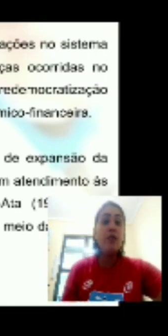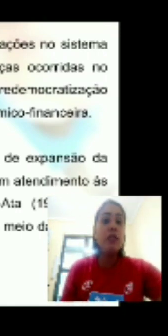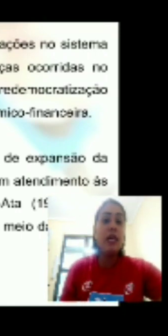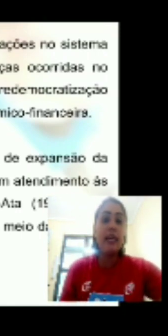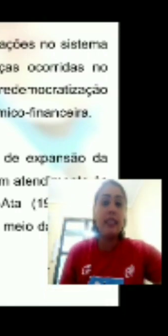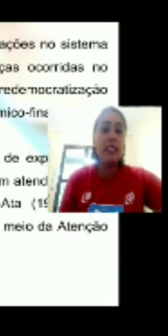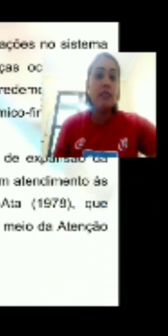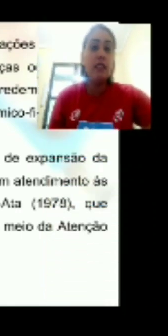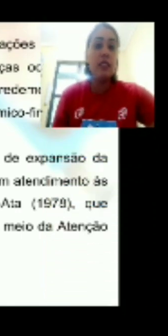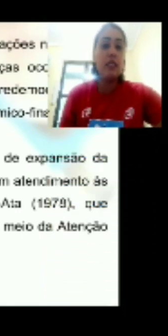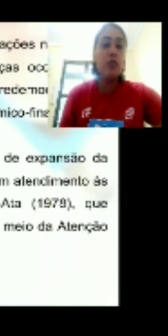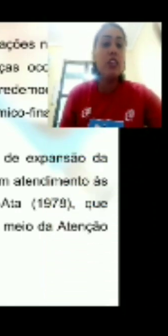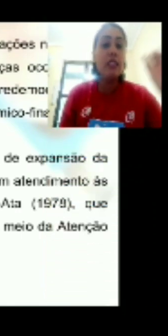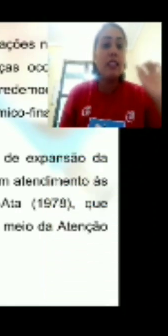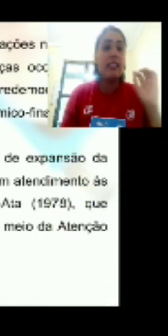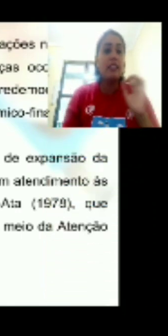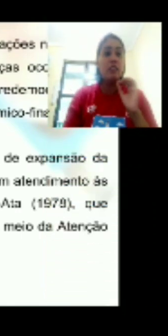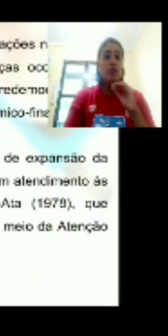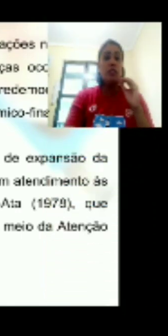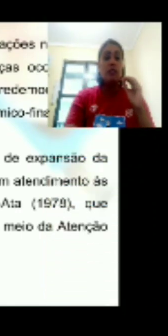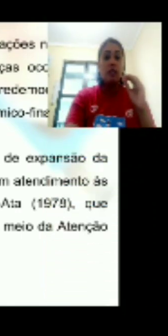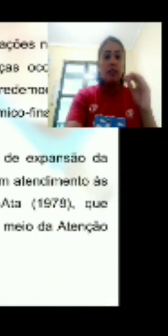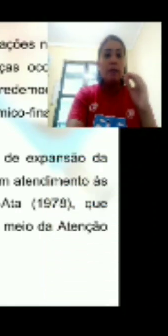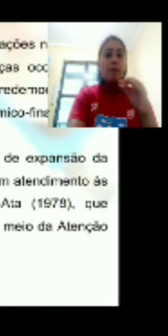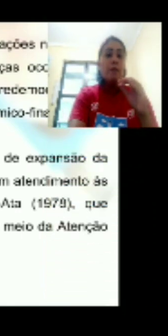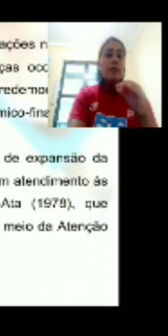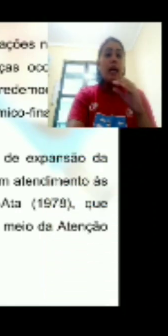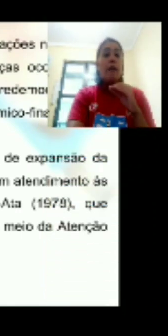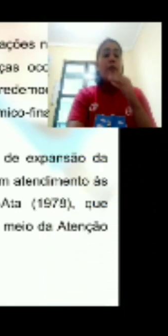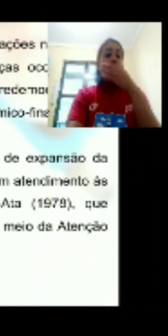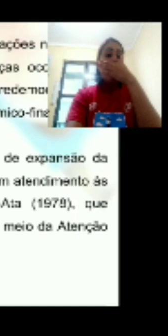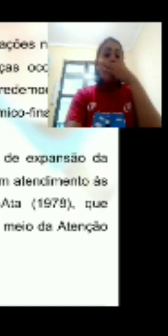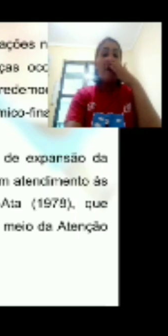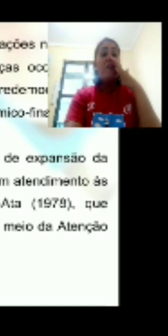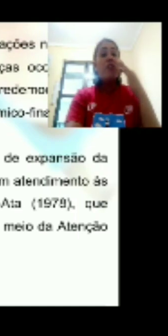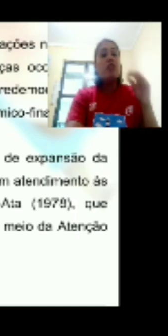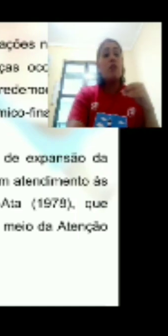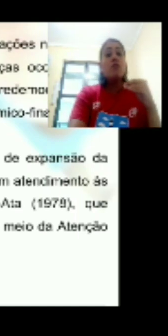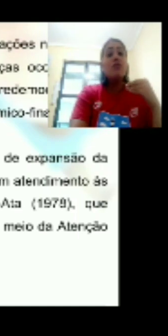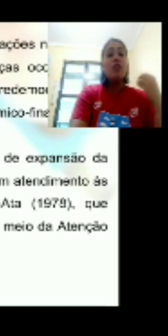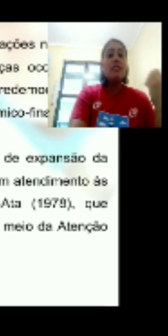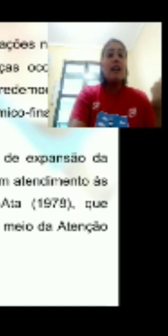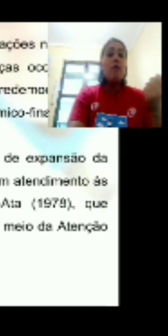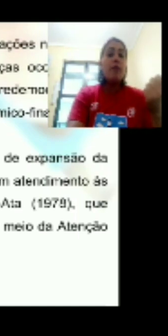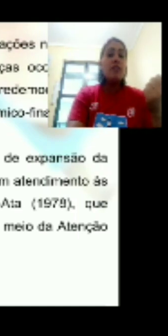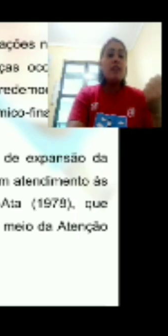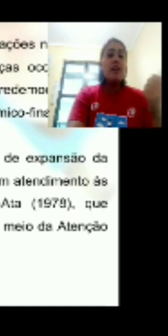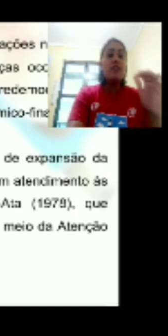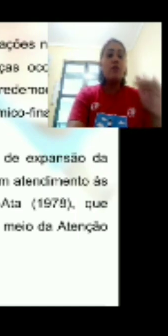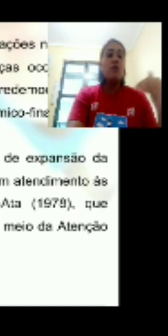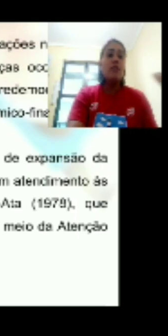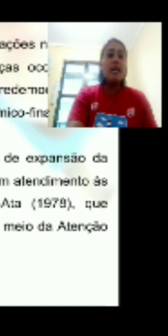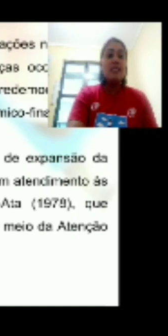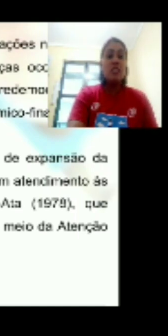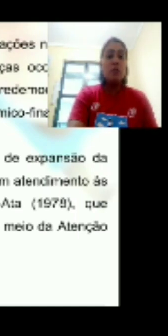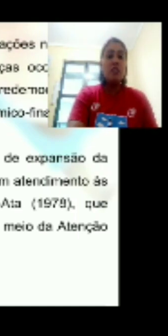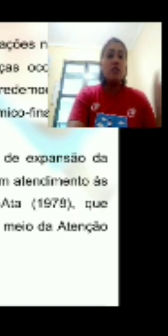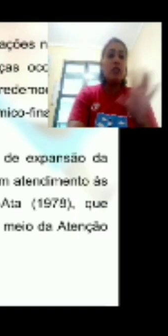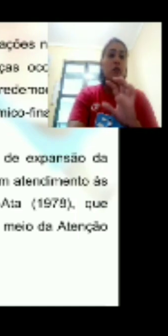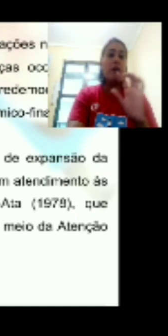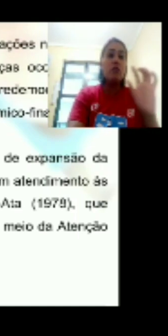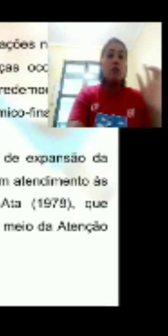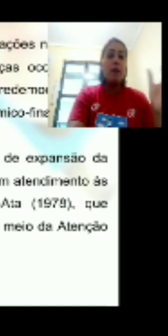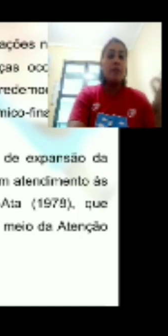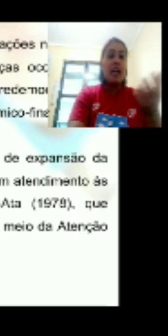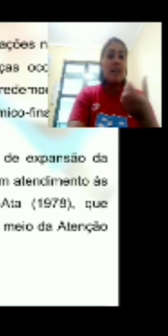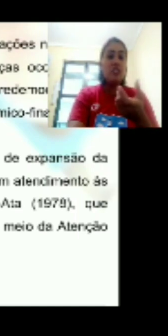E aí, no início da década de 80, tá? Procurou-se consolidar o processo dessa expansão